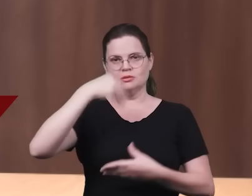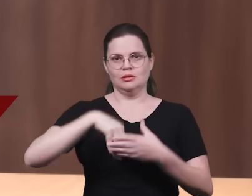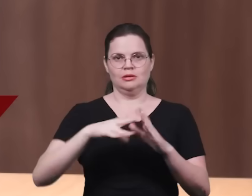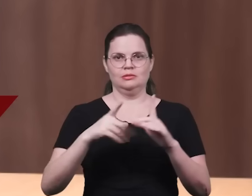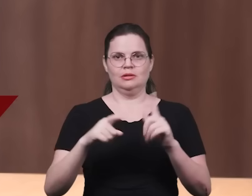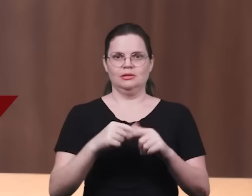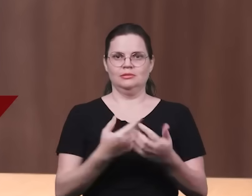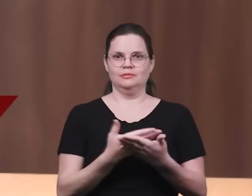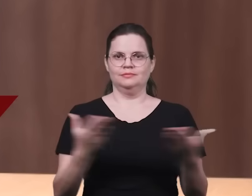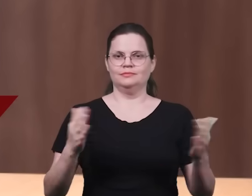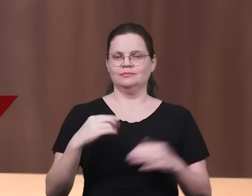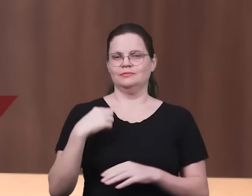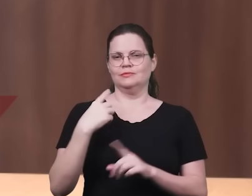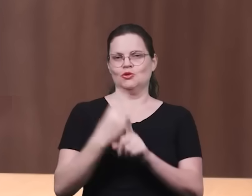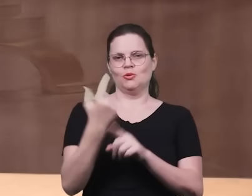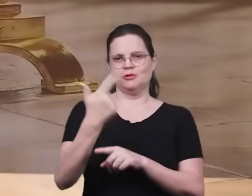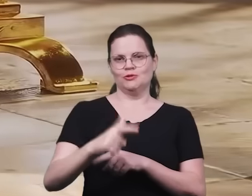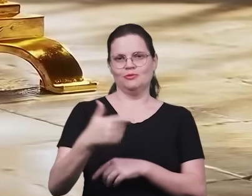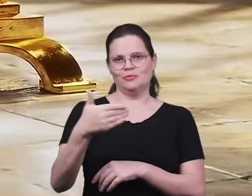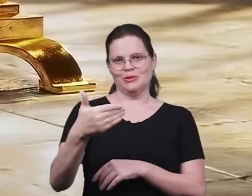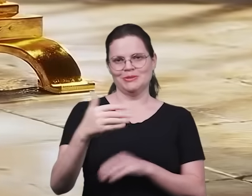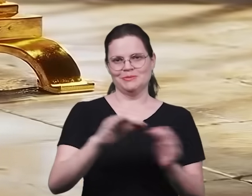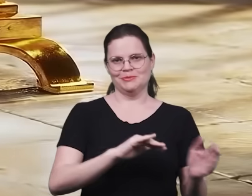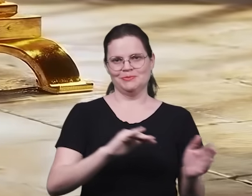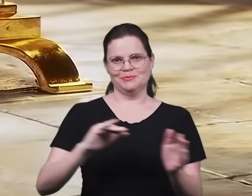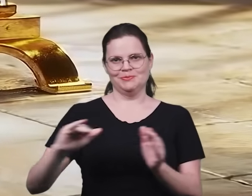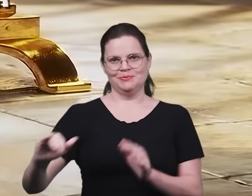igreja. Até o nosso próximo programa.